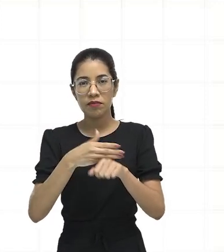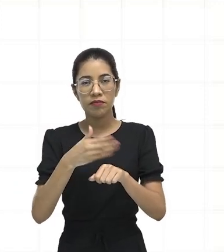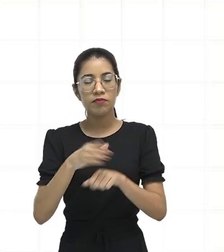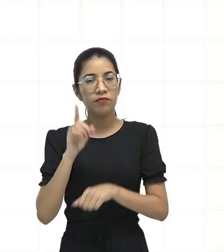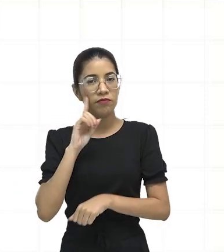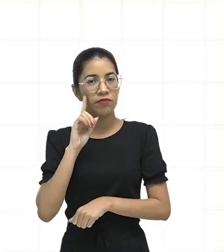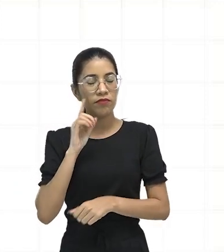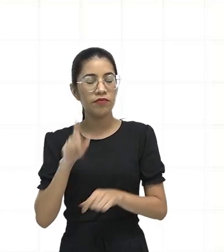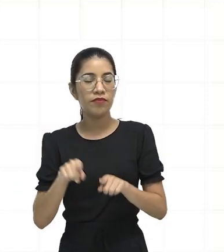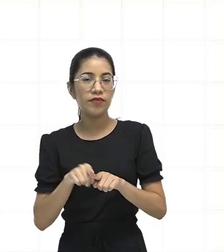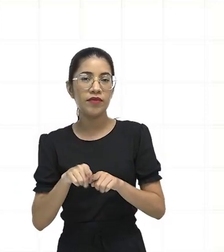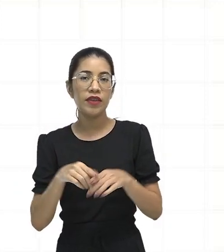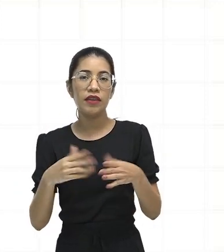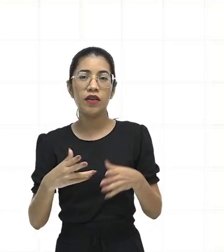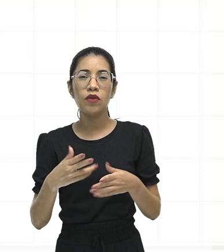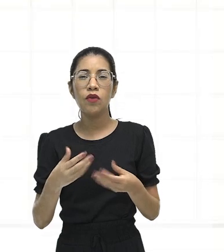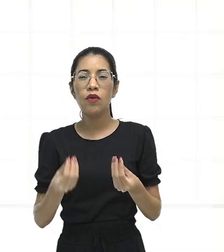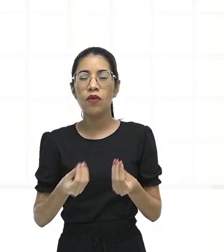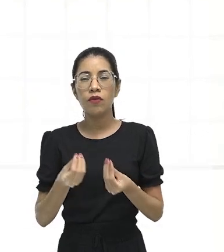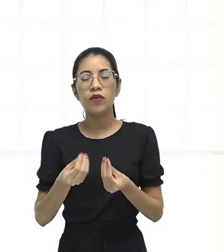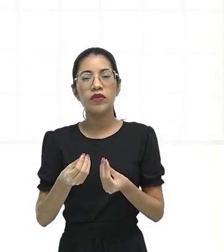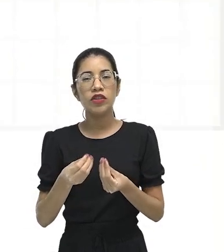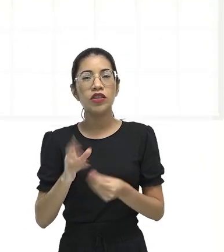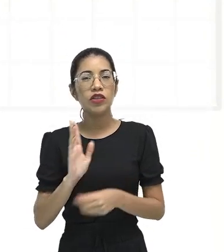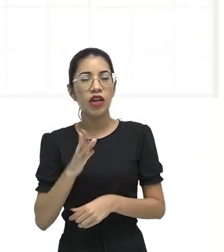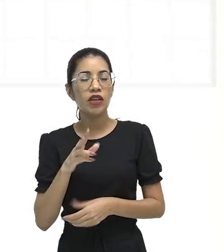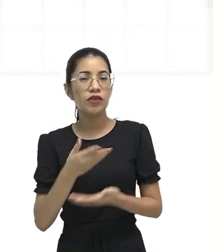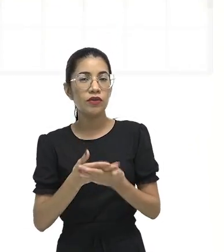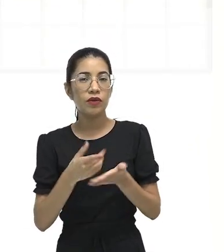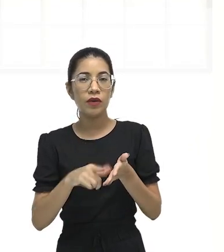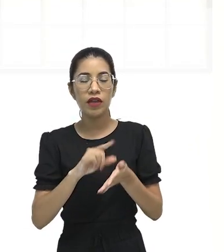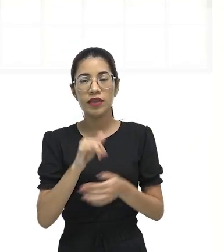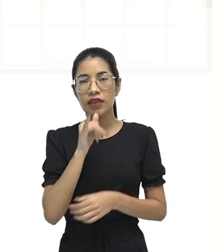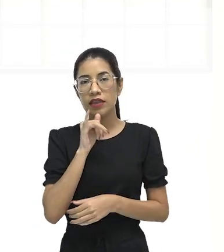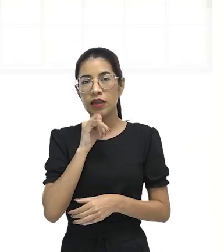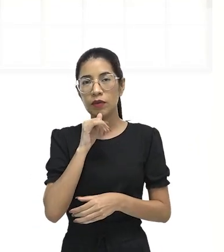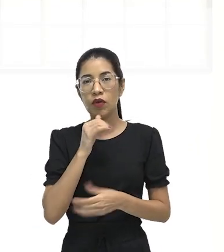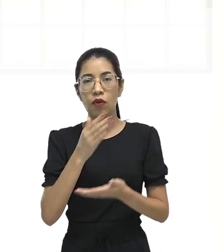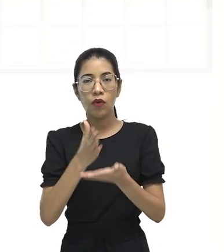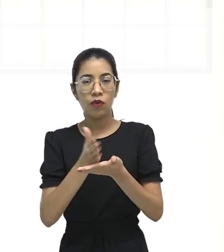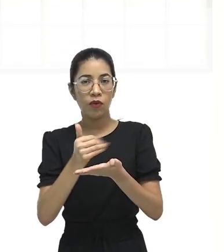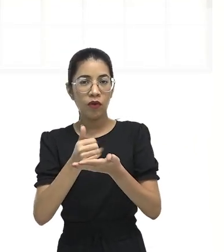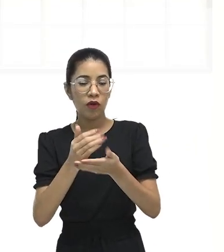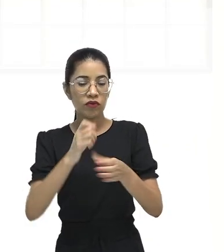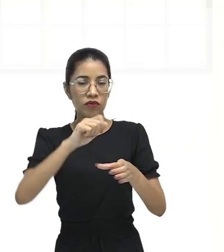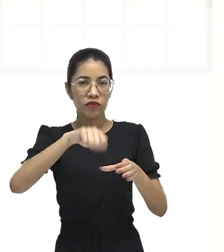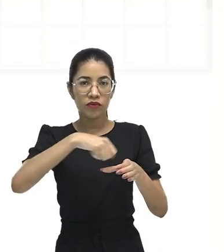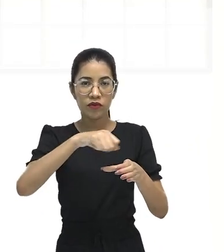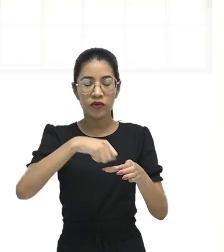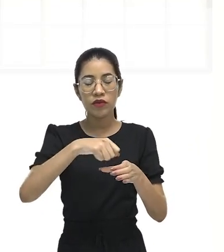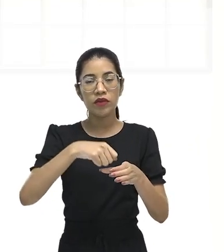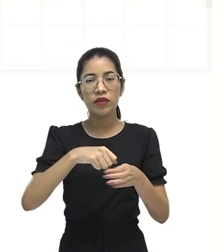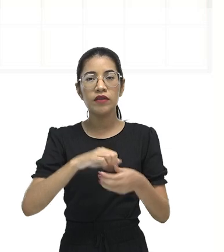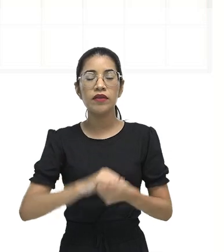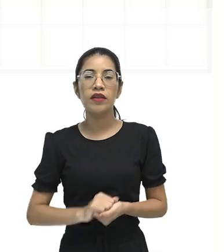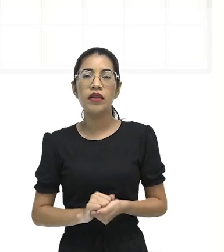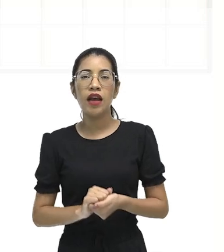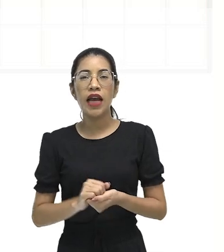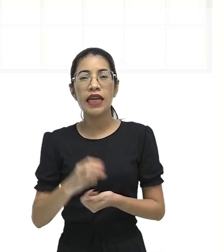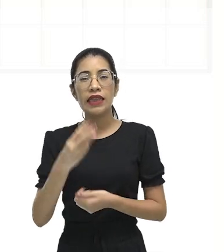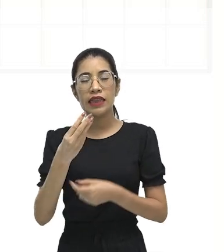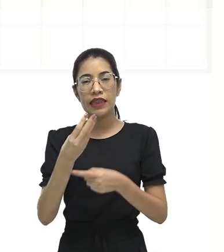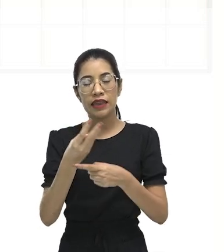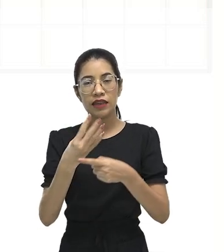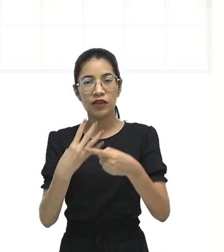tá? Então, quem nunca, né, ouviu falar de uma receita de bolo? Coloque lá 3/4 de uma xícara